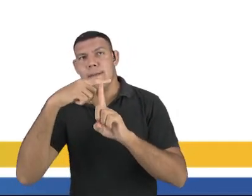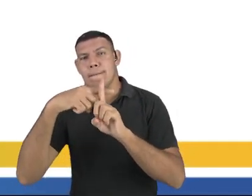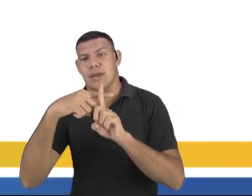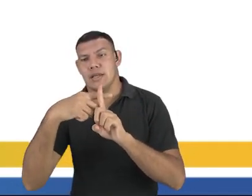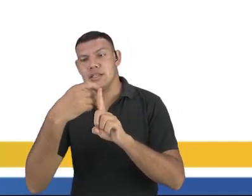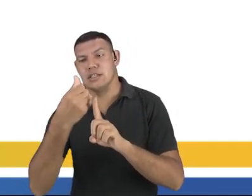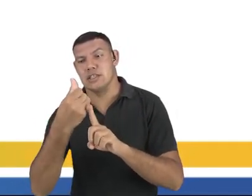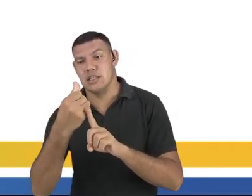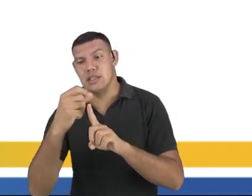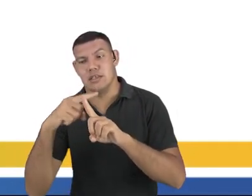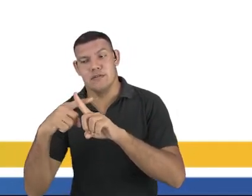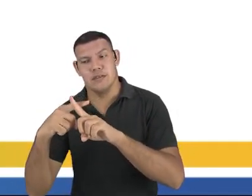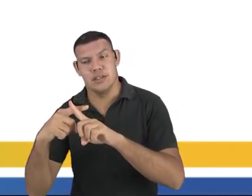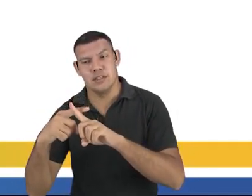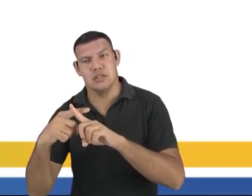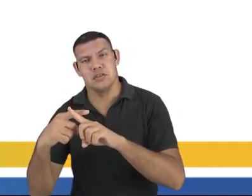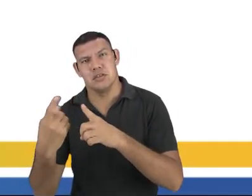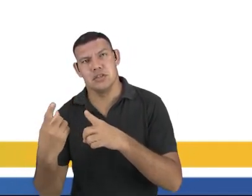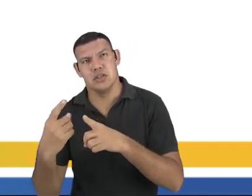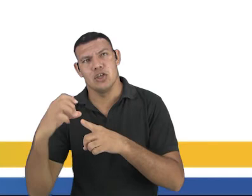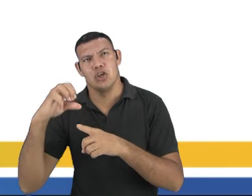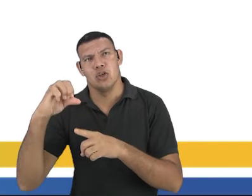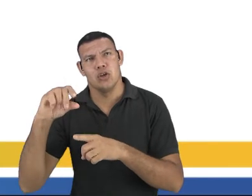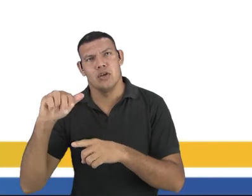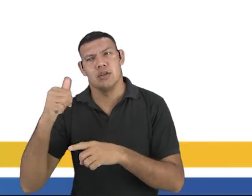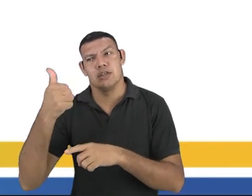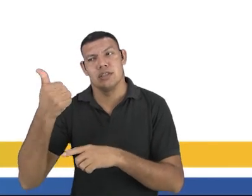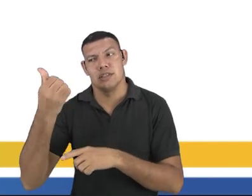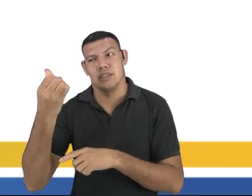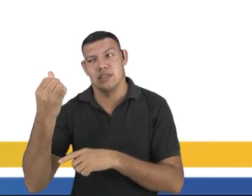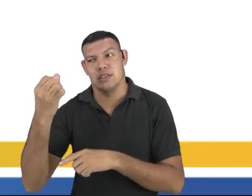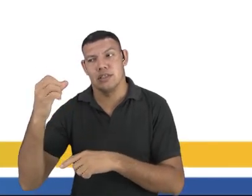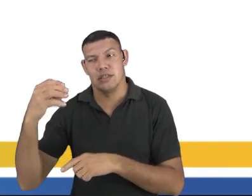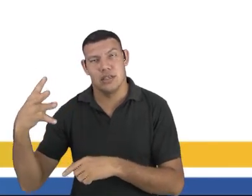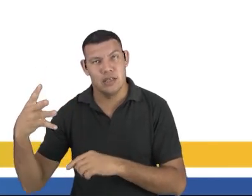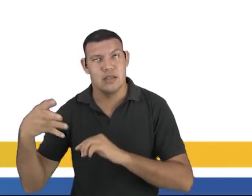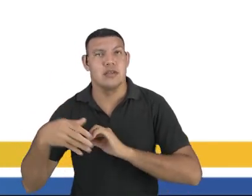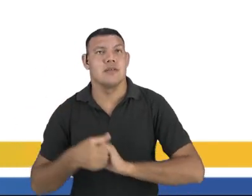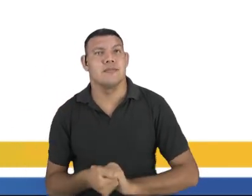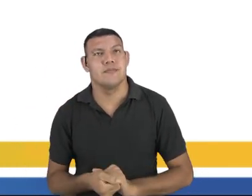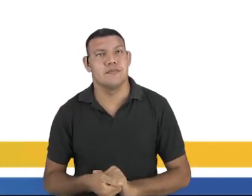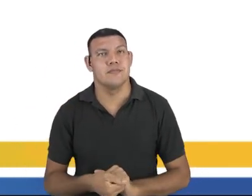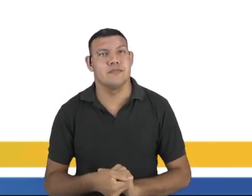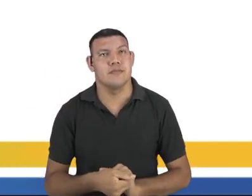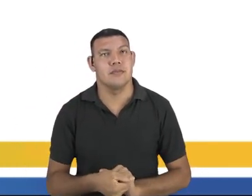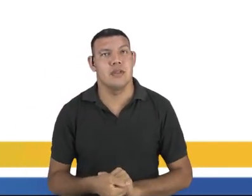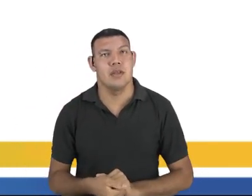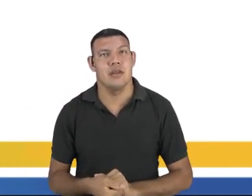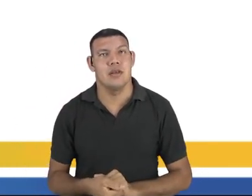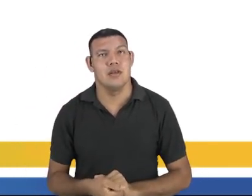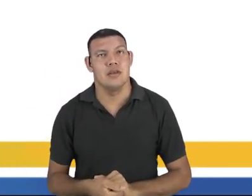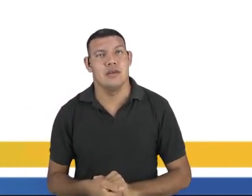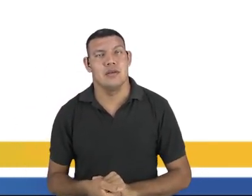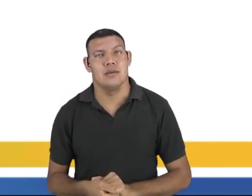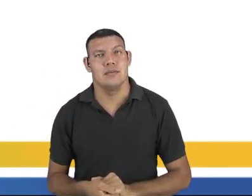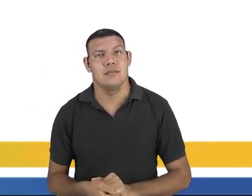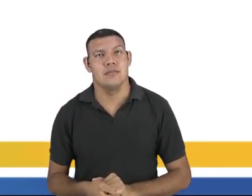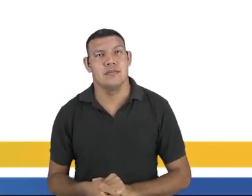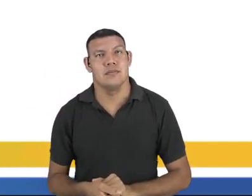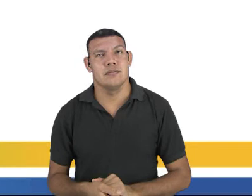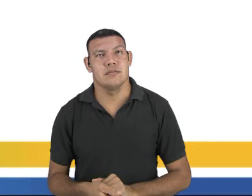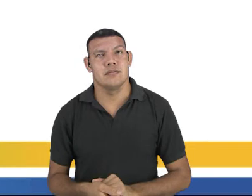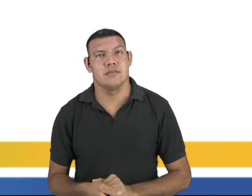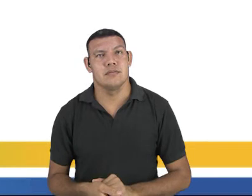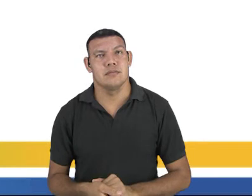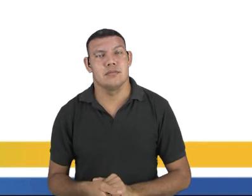vai ser também 11:09 olha 10 vezes são 110 seis vezes 9 = 54